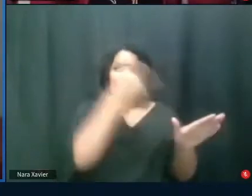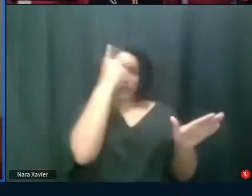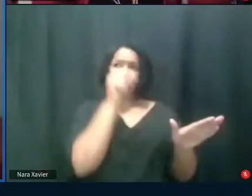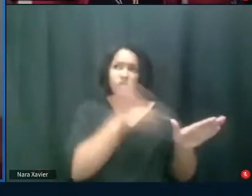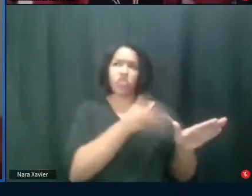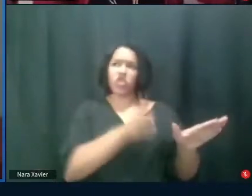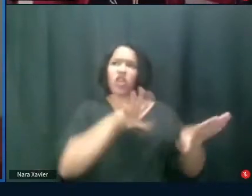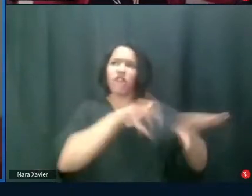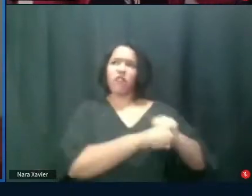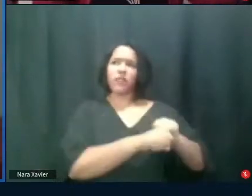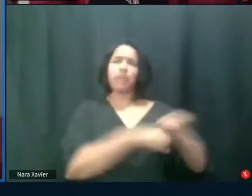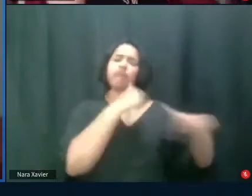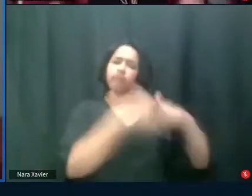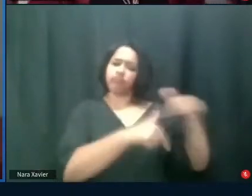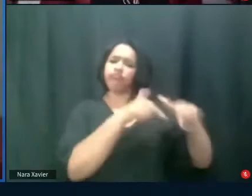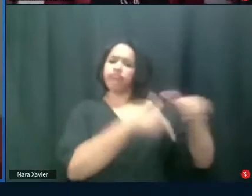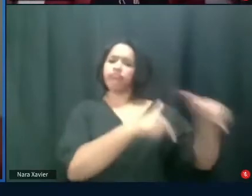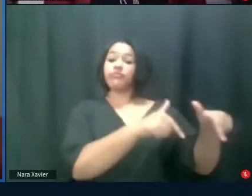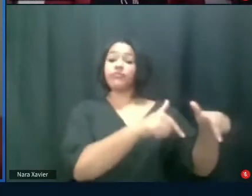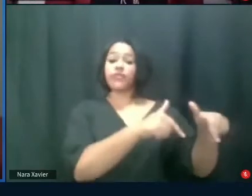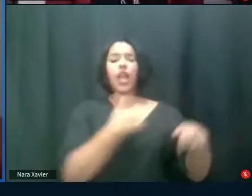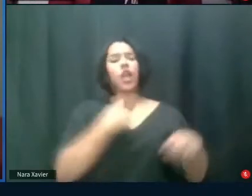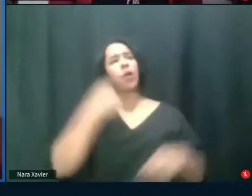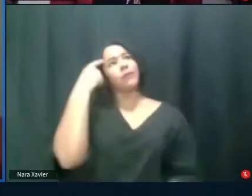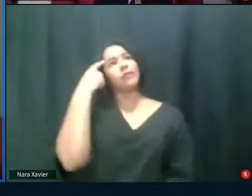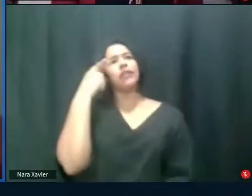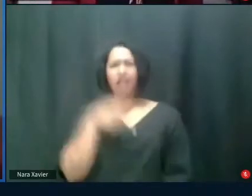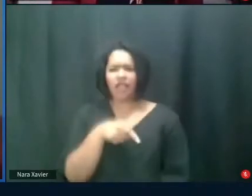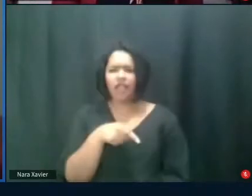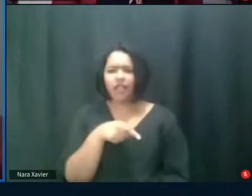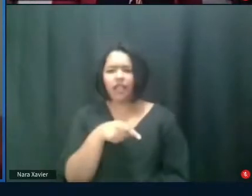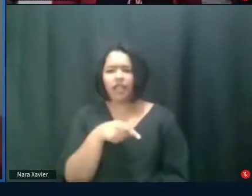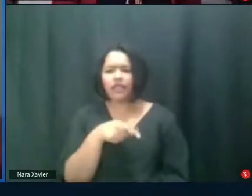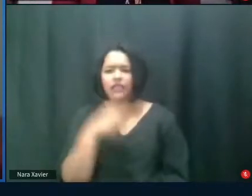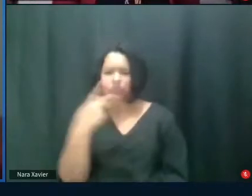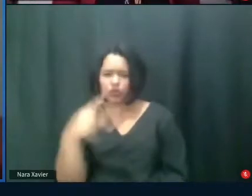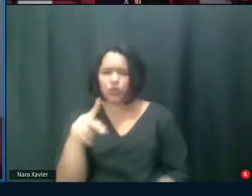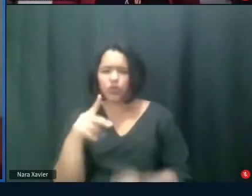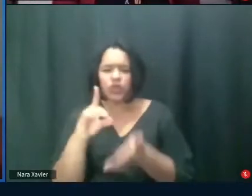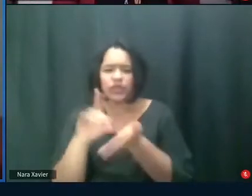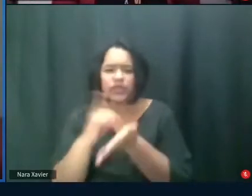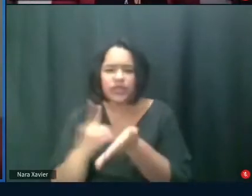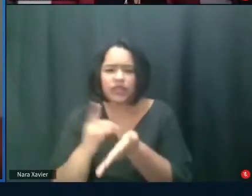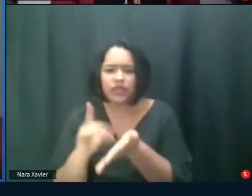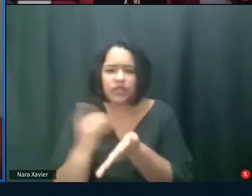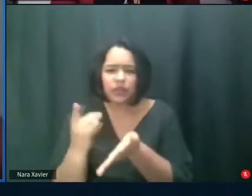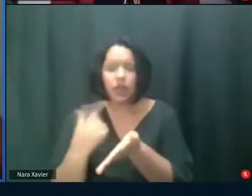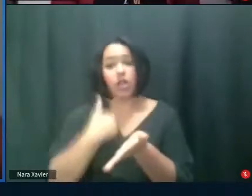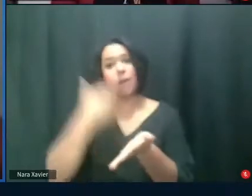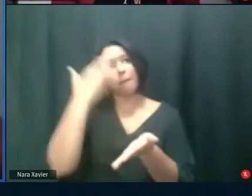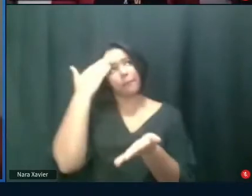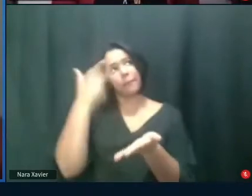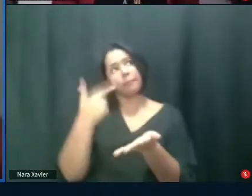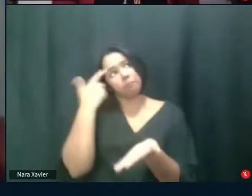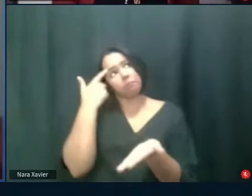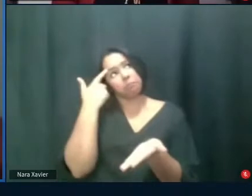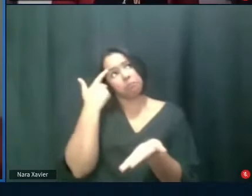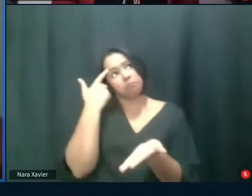profissionais que estão em atividade. E fiquei pensando se esse era o foco da sua dissertação. Eu pensei, acredito que não.